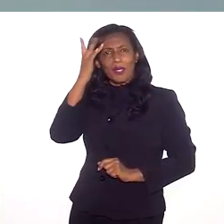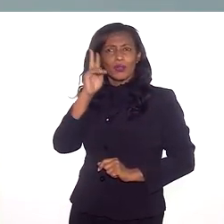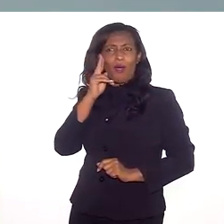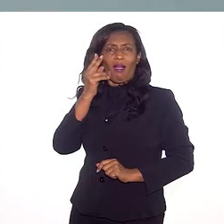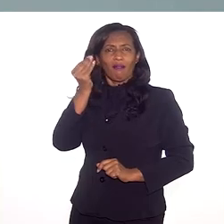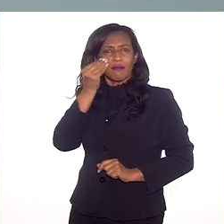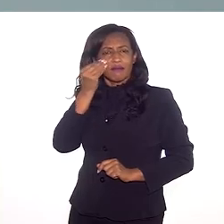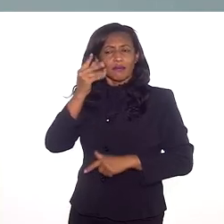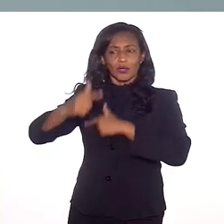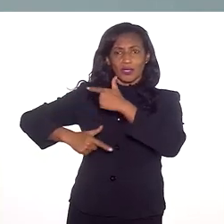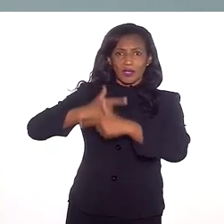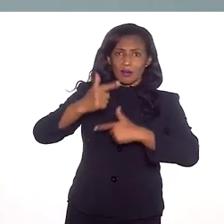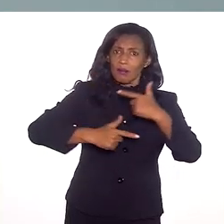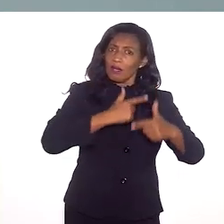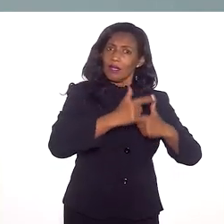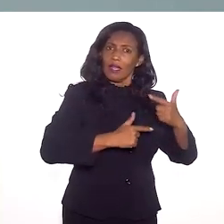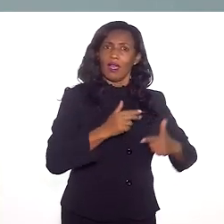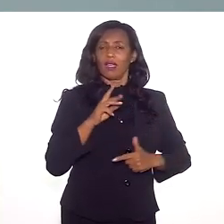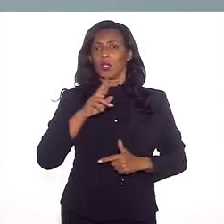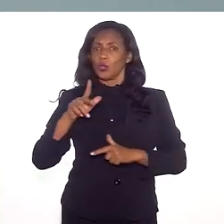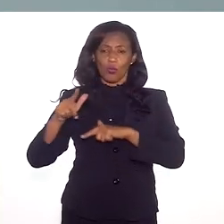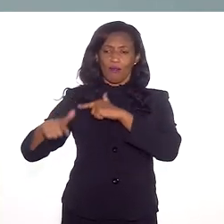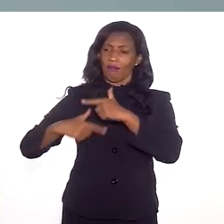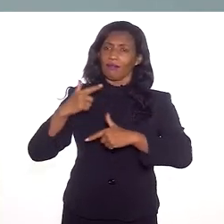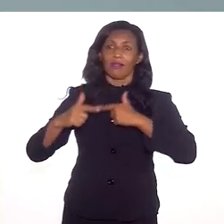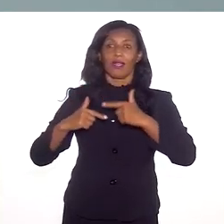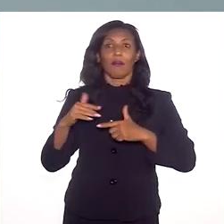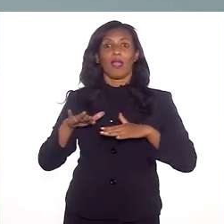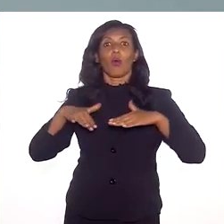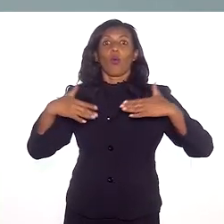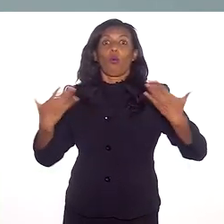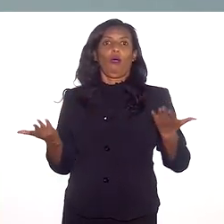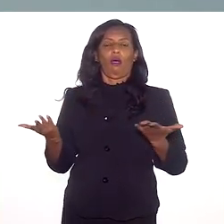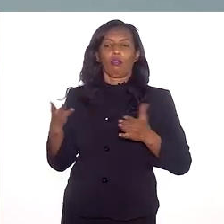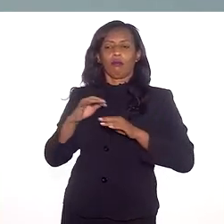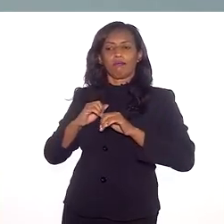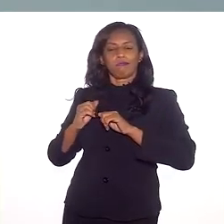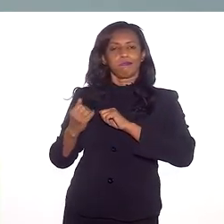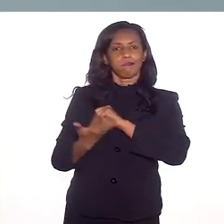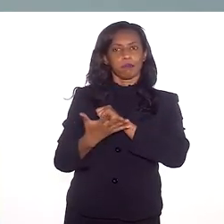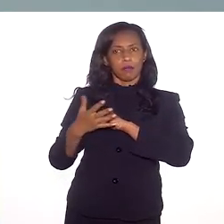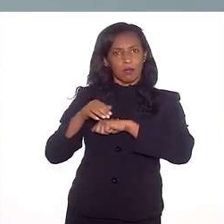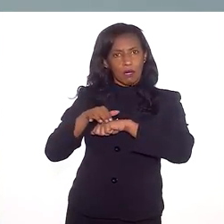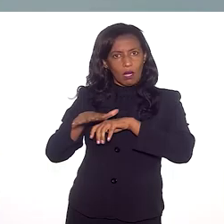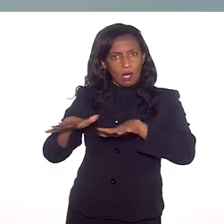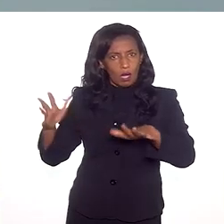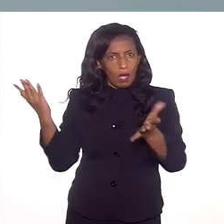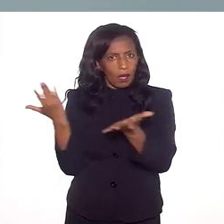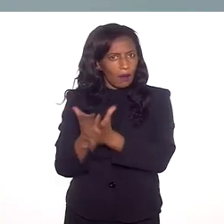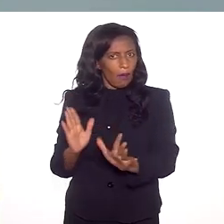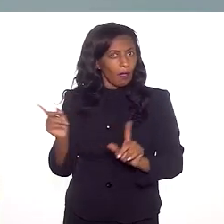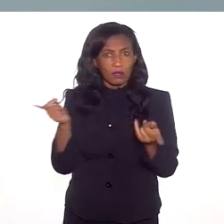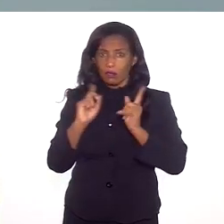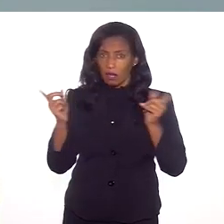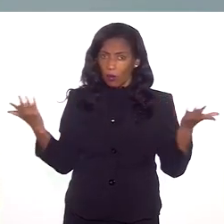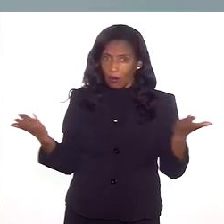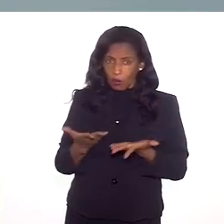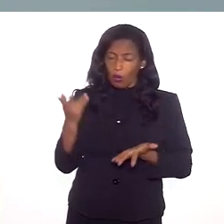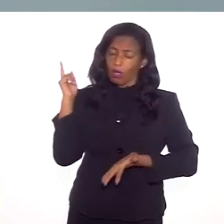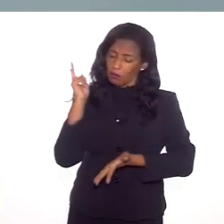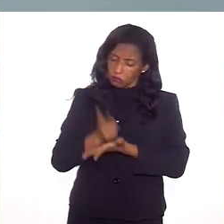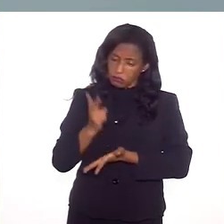terem recursos e começarem a trabalhar. E não é trabalhar quando a pandemia acabar, é trabalhar agora, mesmo